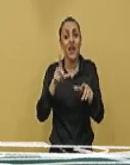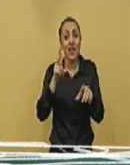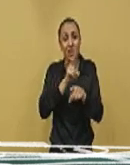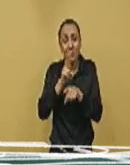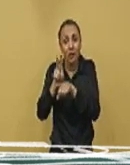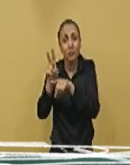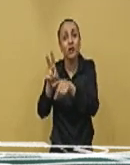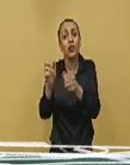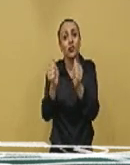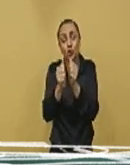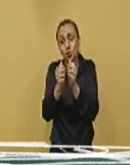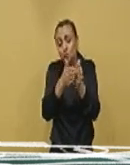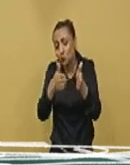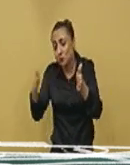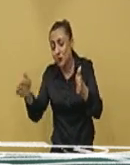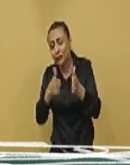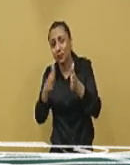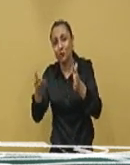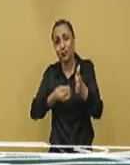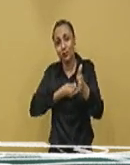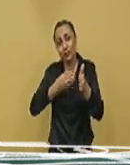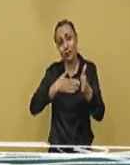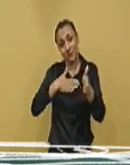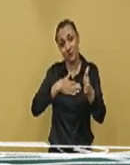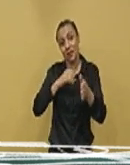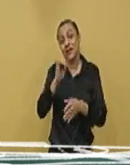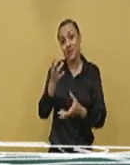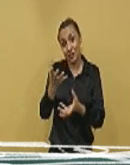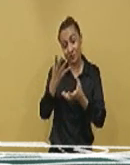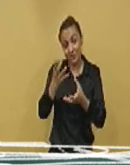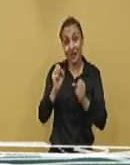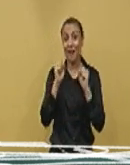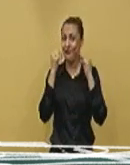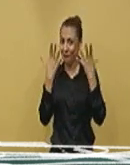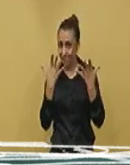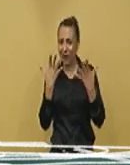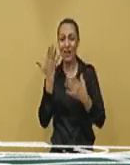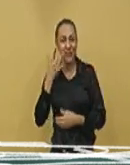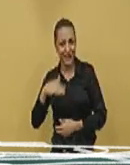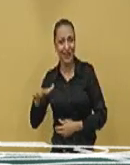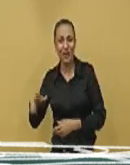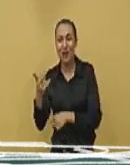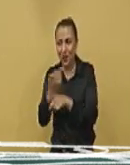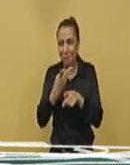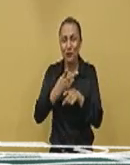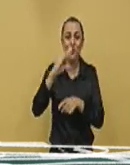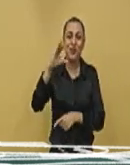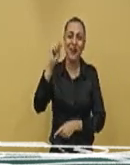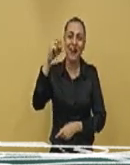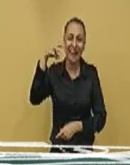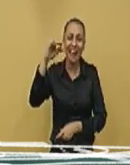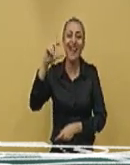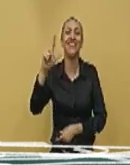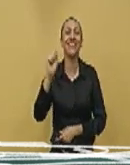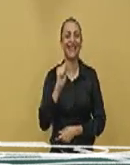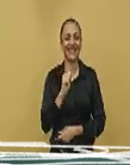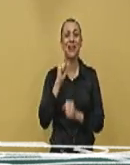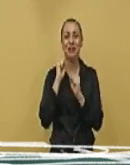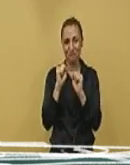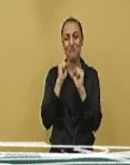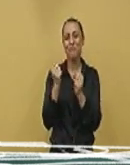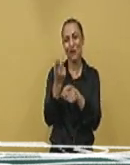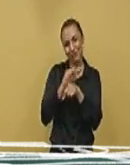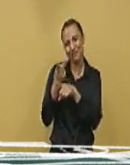nessa trajetória de vida. Então, se alguém quiser fazer festas infantis, procura a Camila. Tchau,